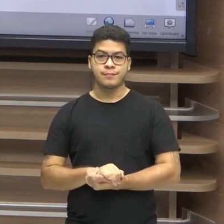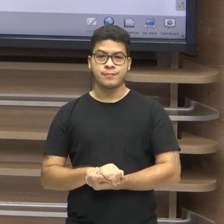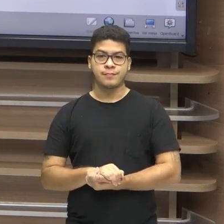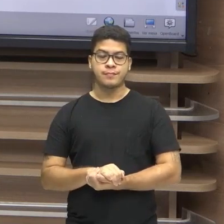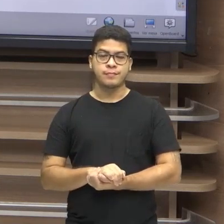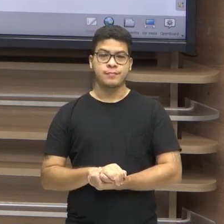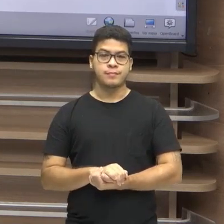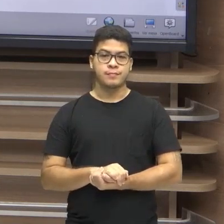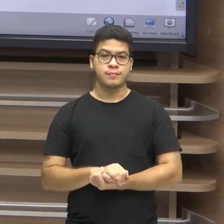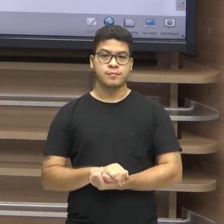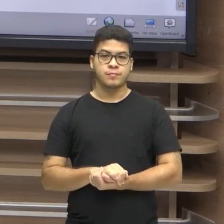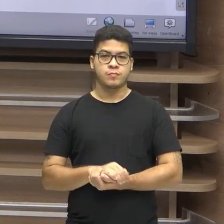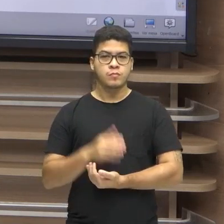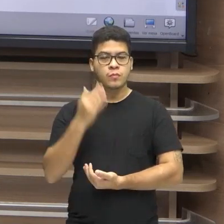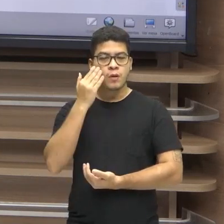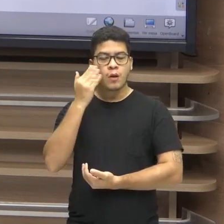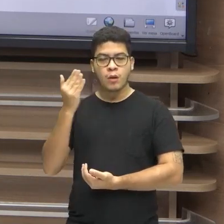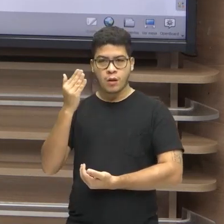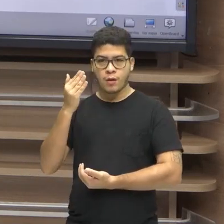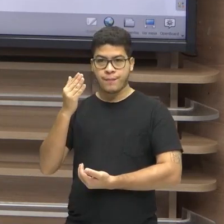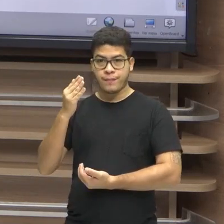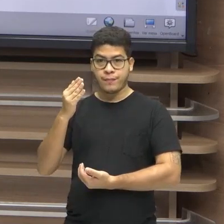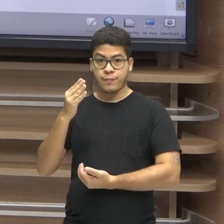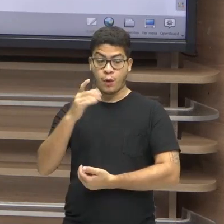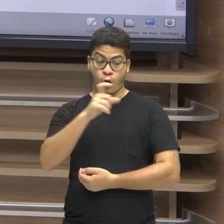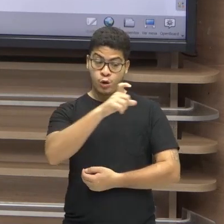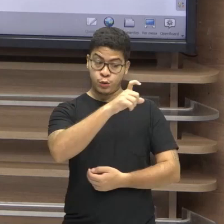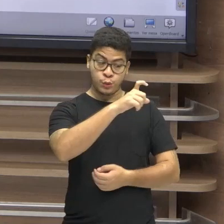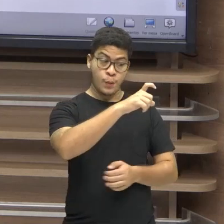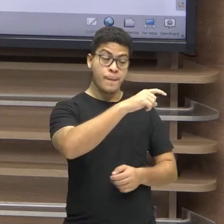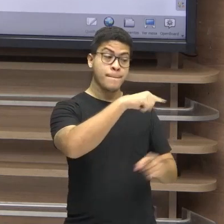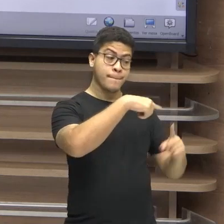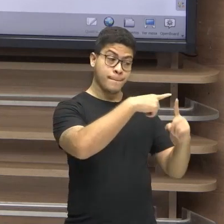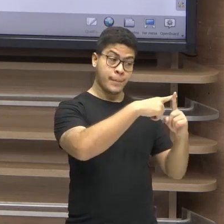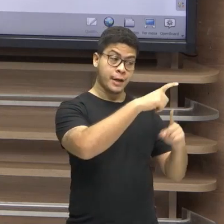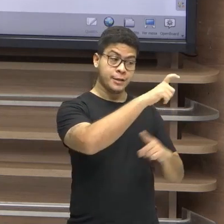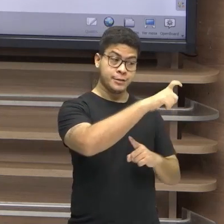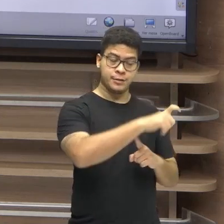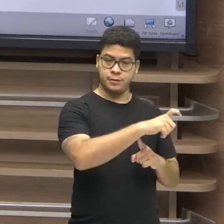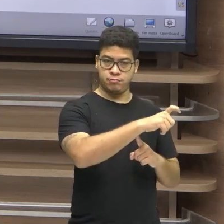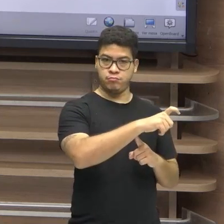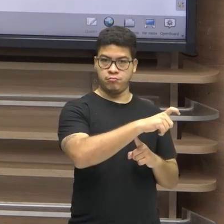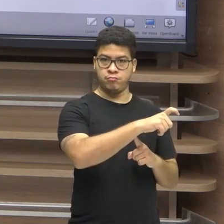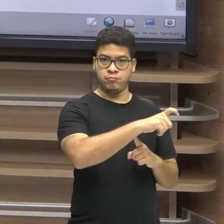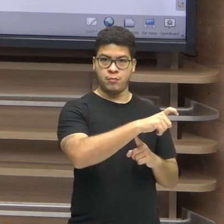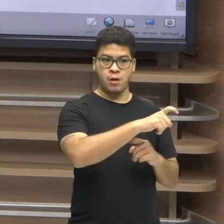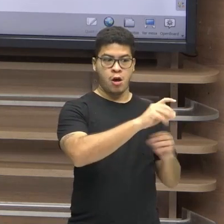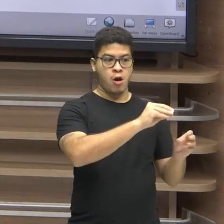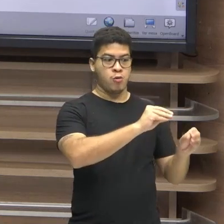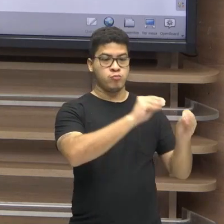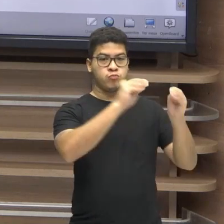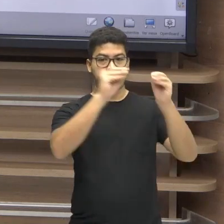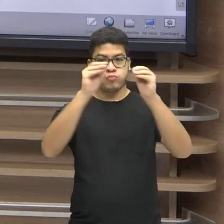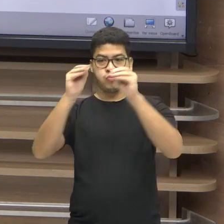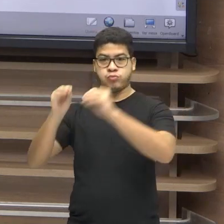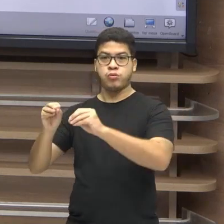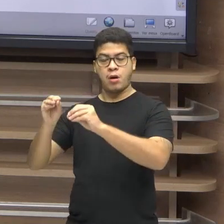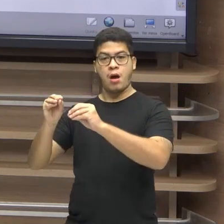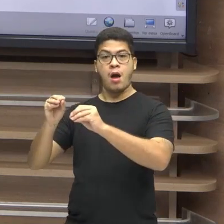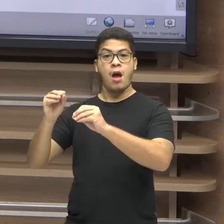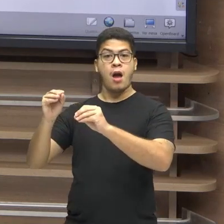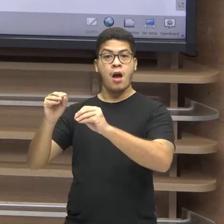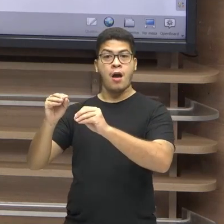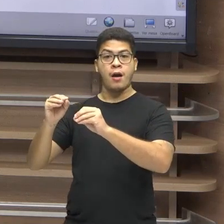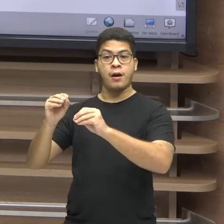primeiro membro. Olha só, x, né, depois do sinal de igualdade, aí nós trouxemos ele para a esquerda do sinal